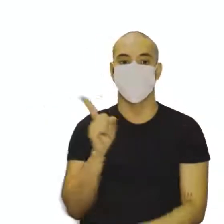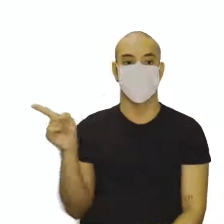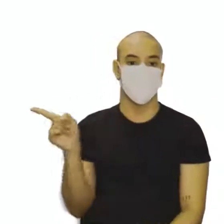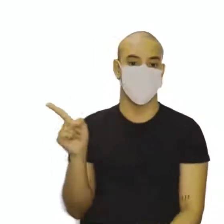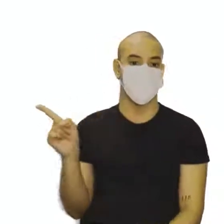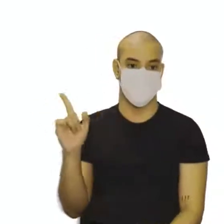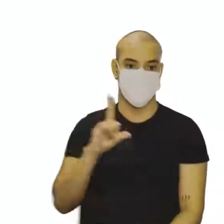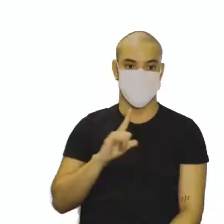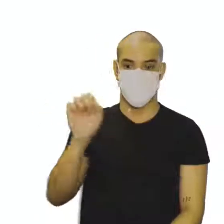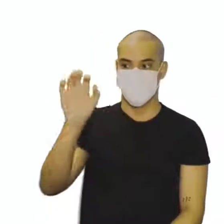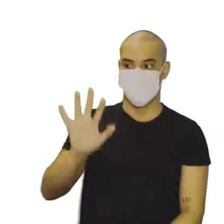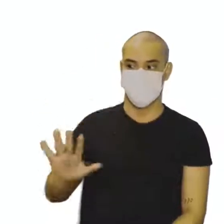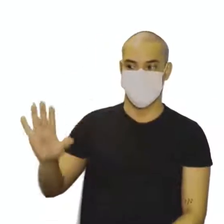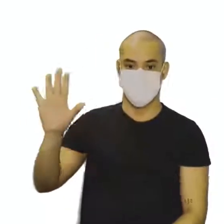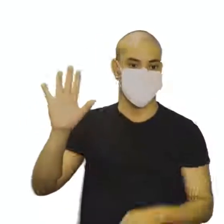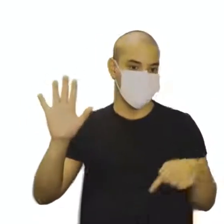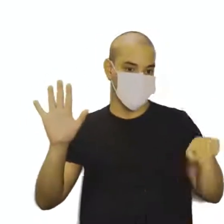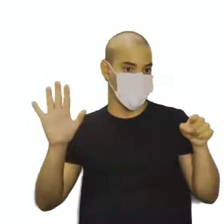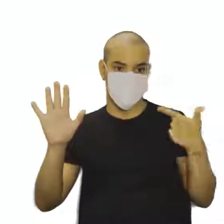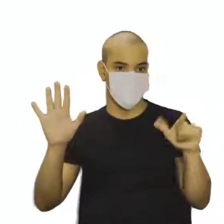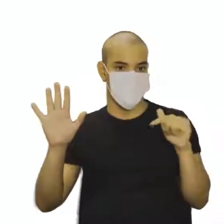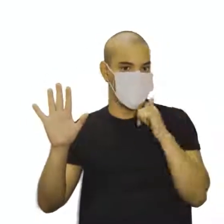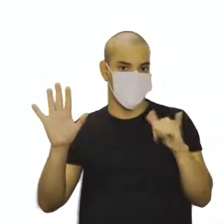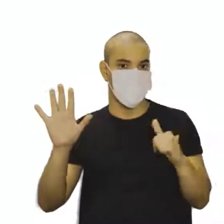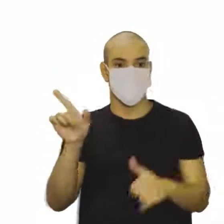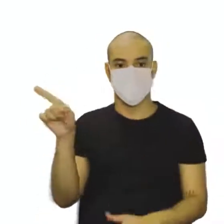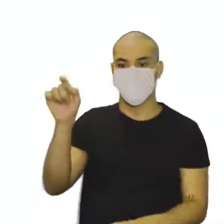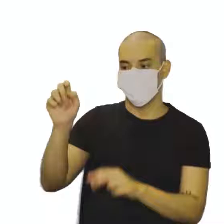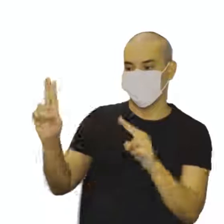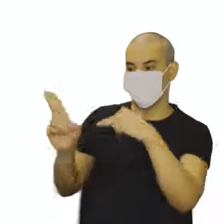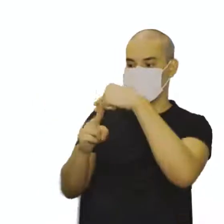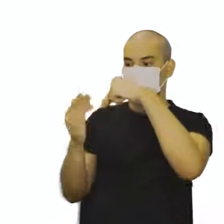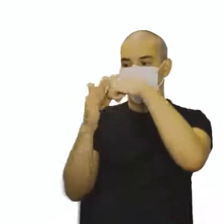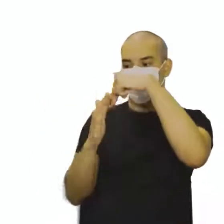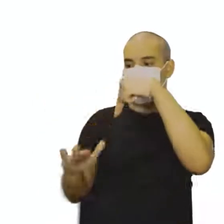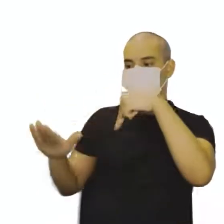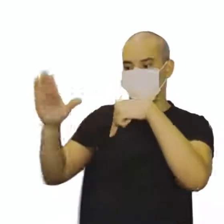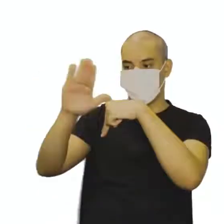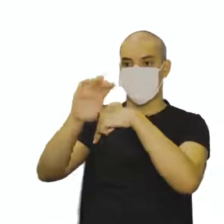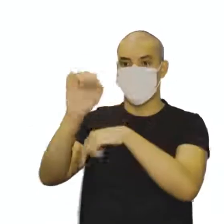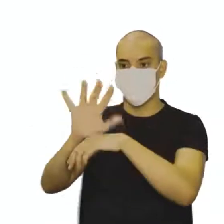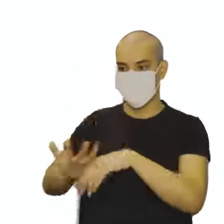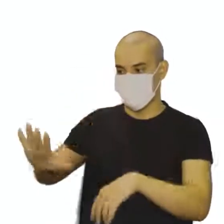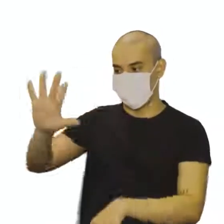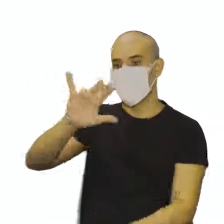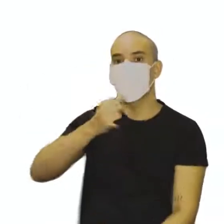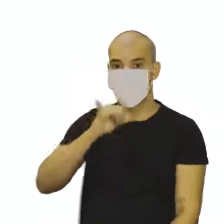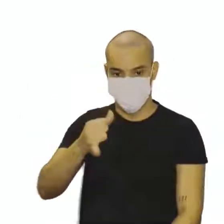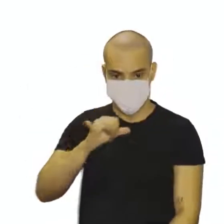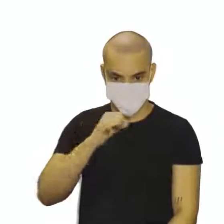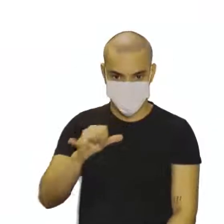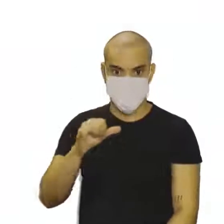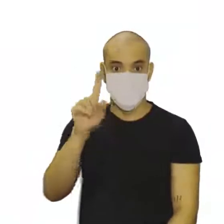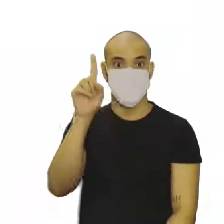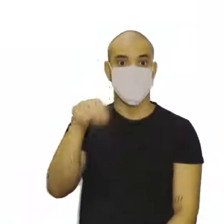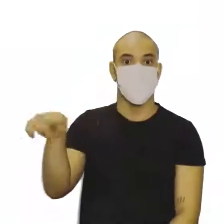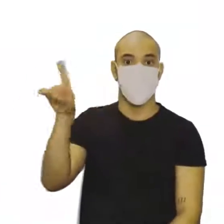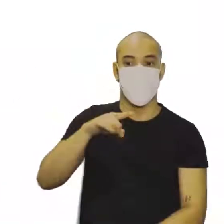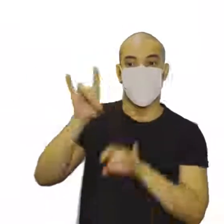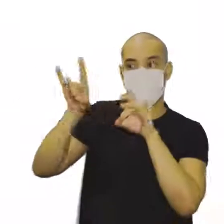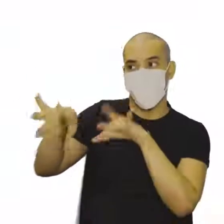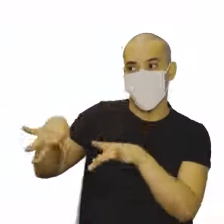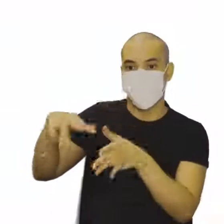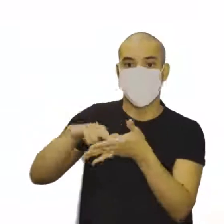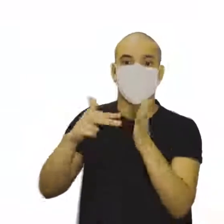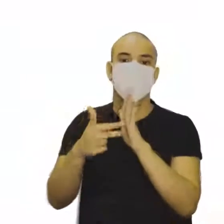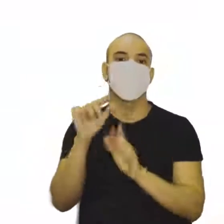ter corrente somente na parte que a chave está fechada, ou seja, essa parte aqui, ó, eu excluí. E nesse